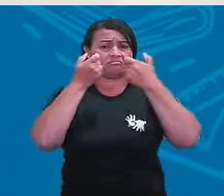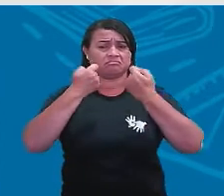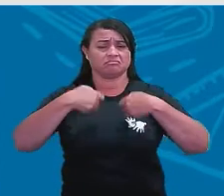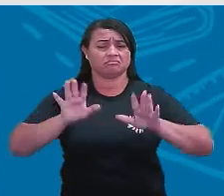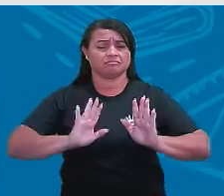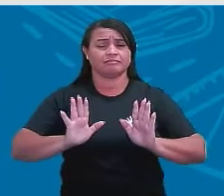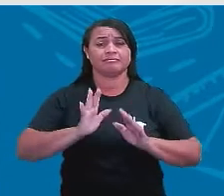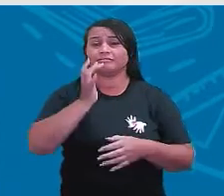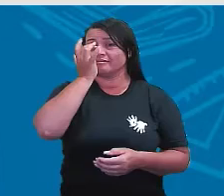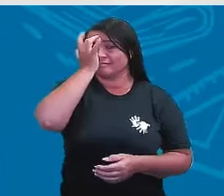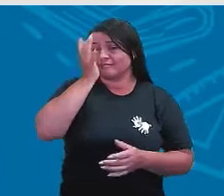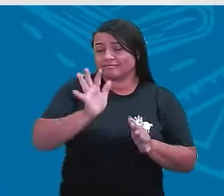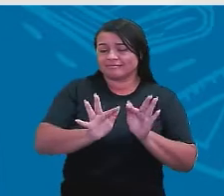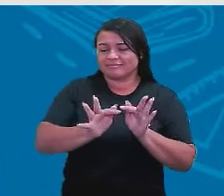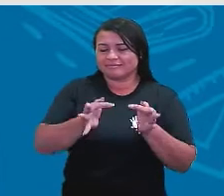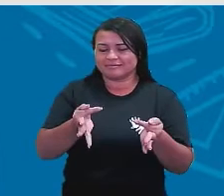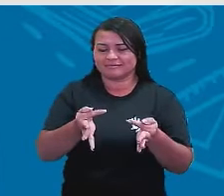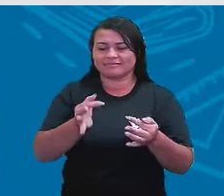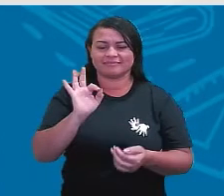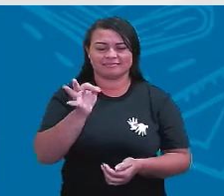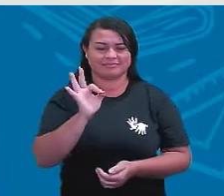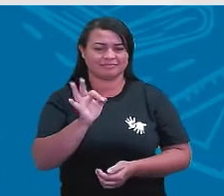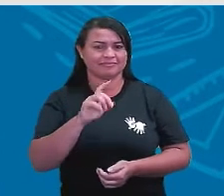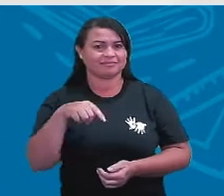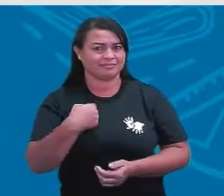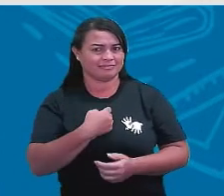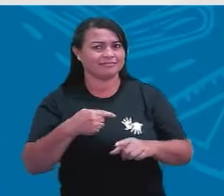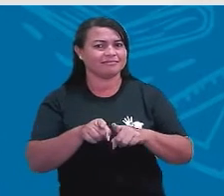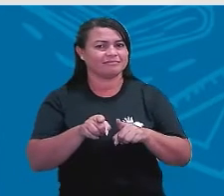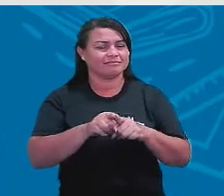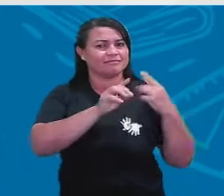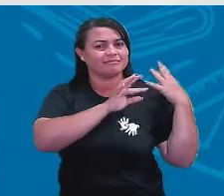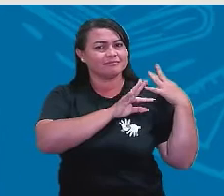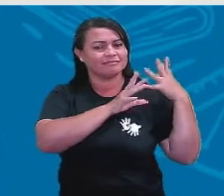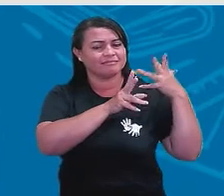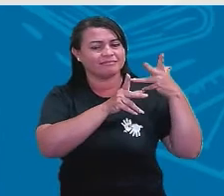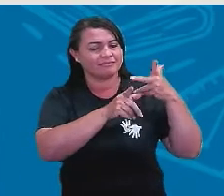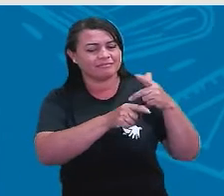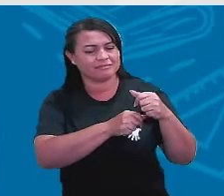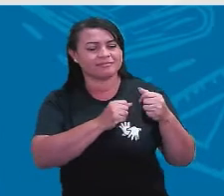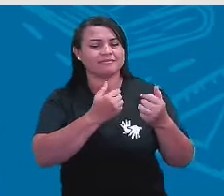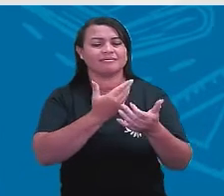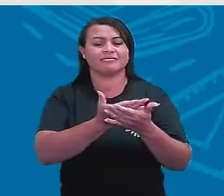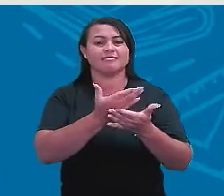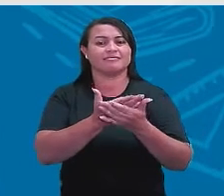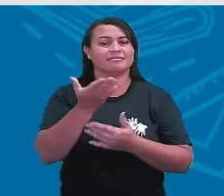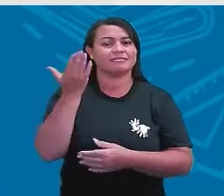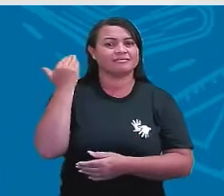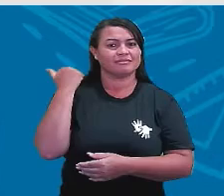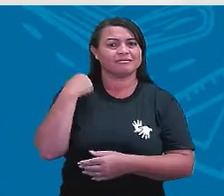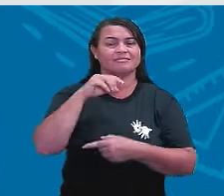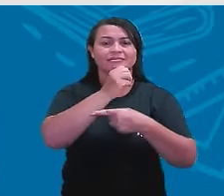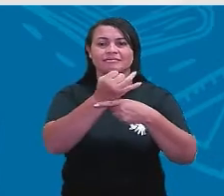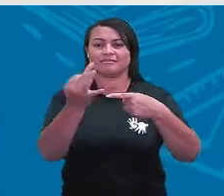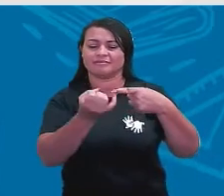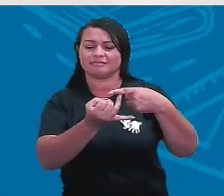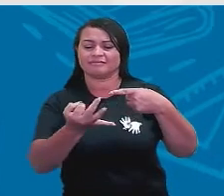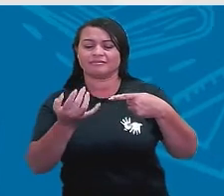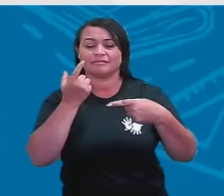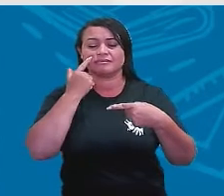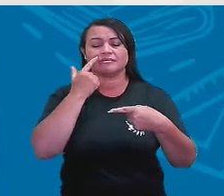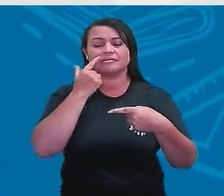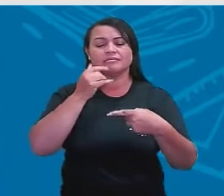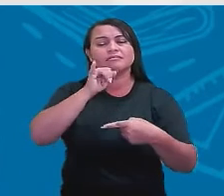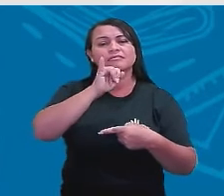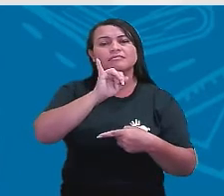tudo muito fácil, muito simples, tá? E aí, a gente vai também revisando a aula anterior de fração, tá? Observe